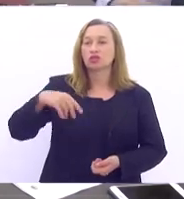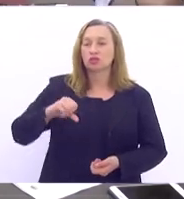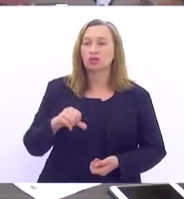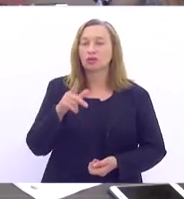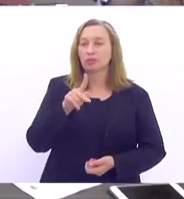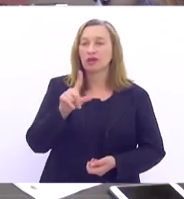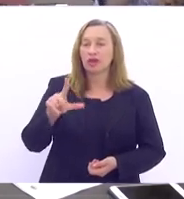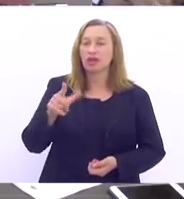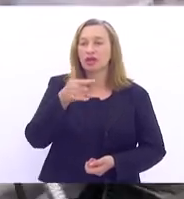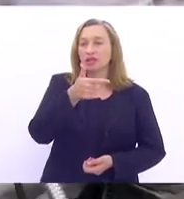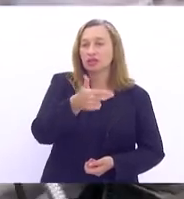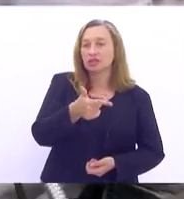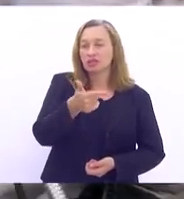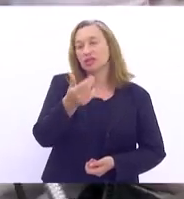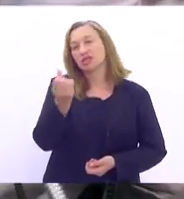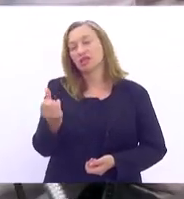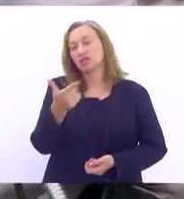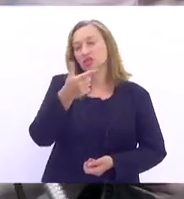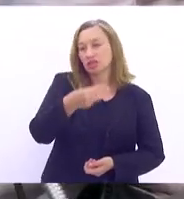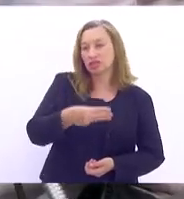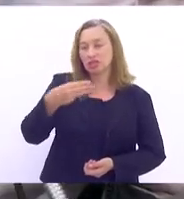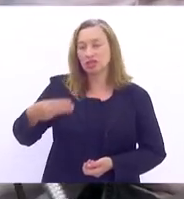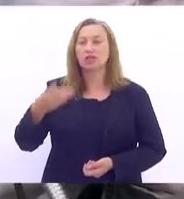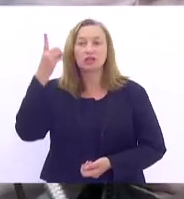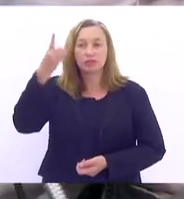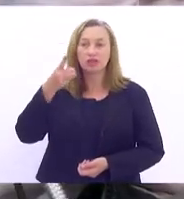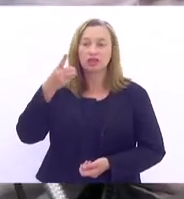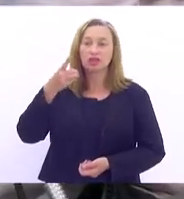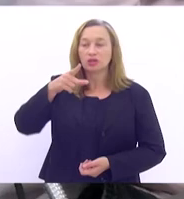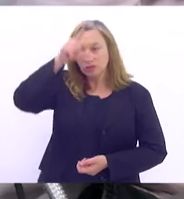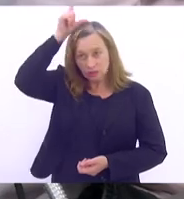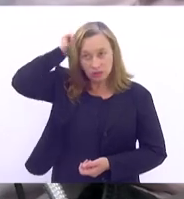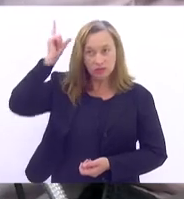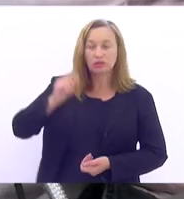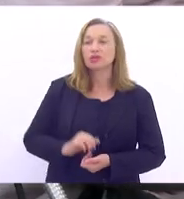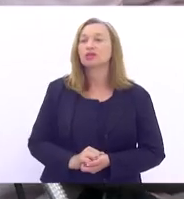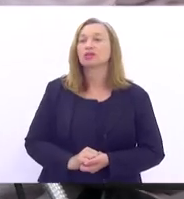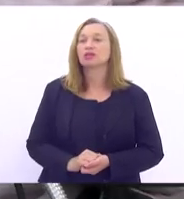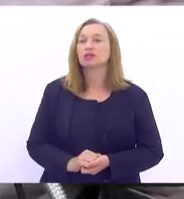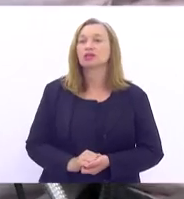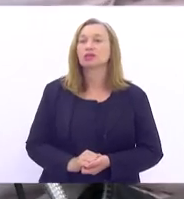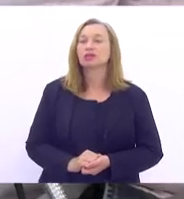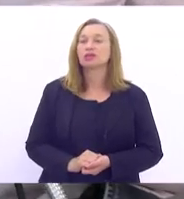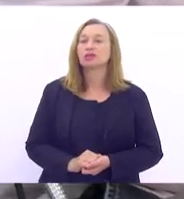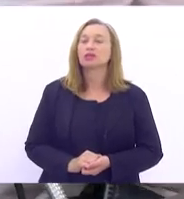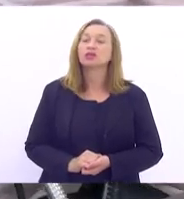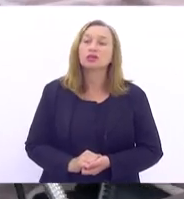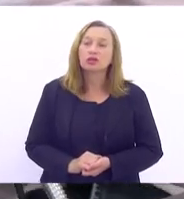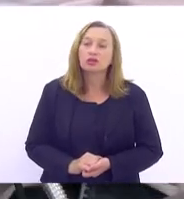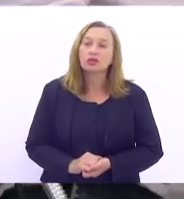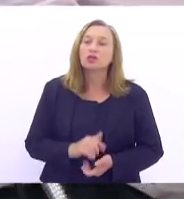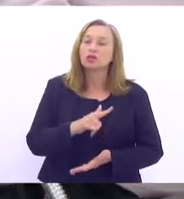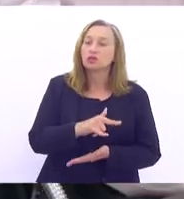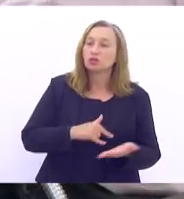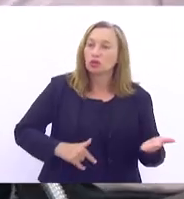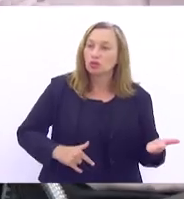o PL 1633 de 23, de autoria do deputado Luiz Paulo, que dispõe sobre a emissão emergencial de documento de identificação no